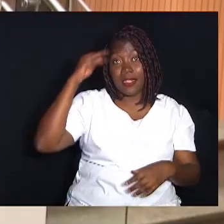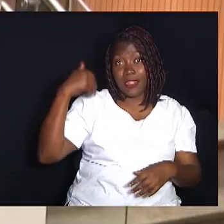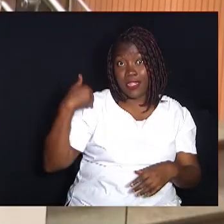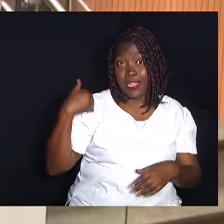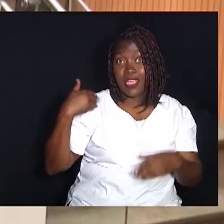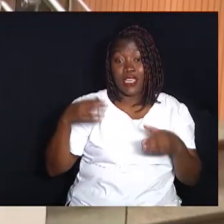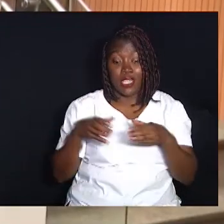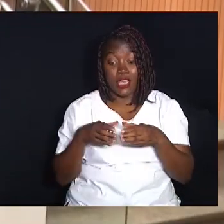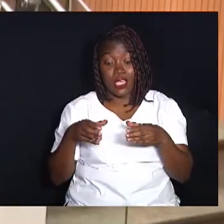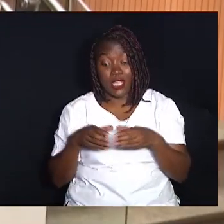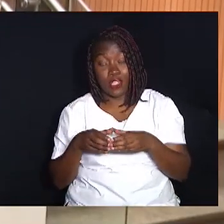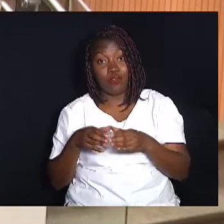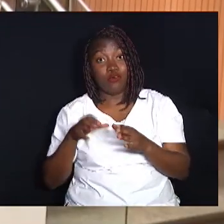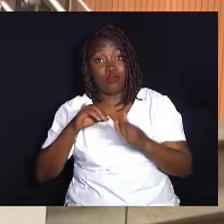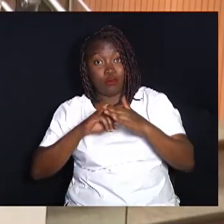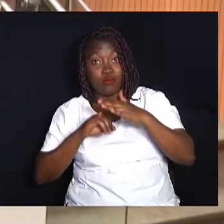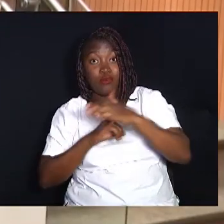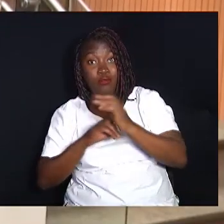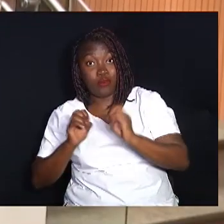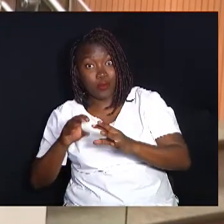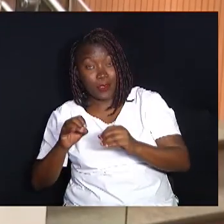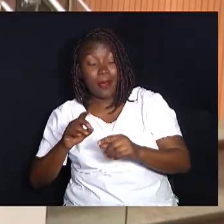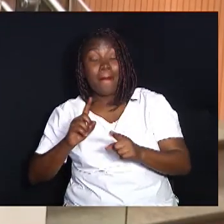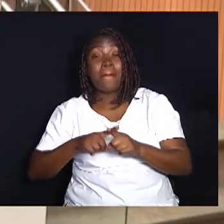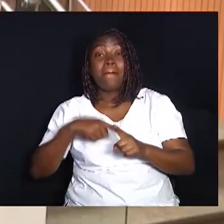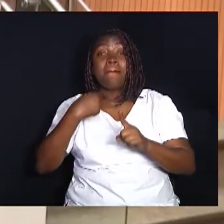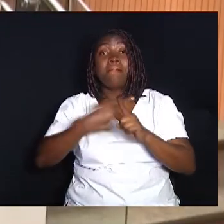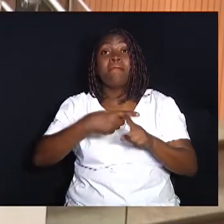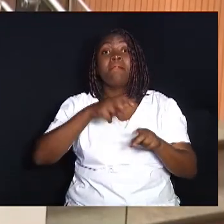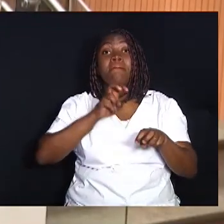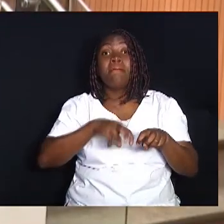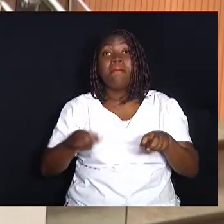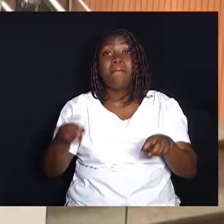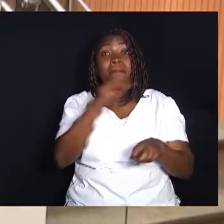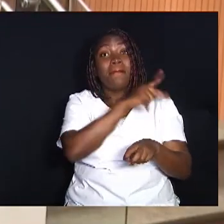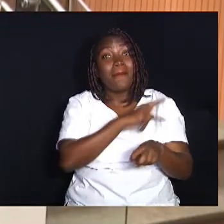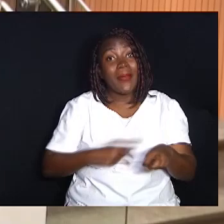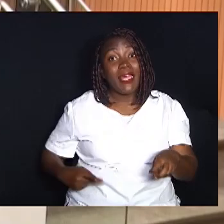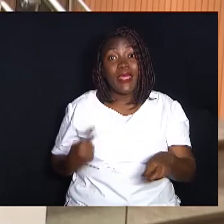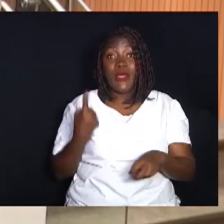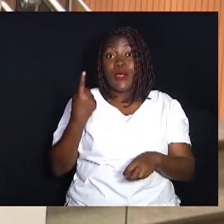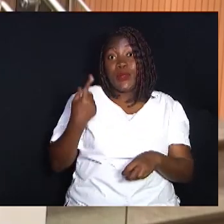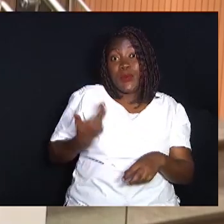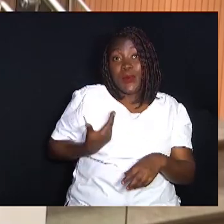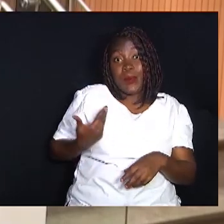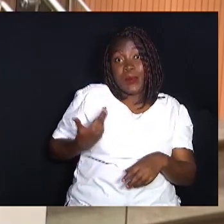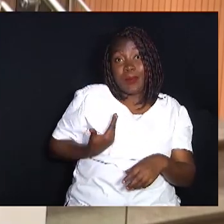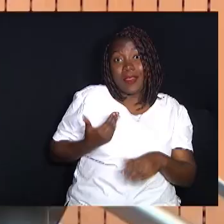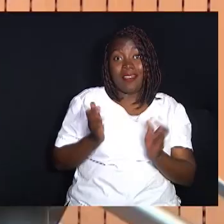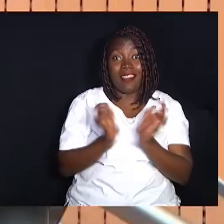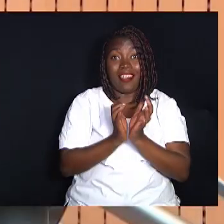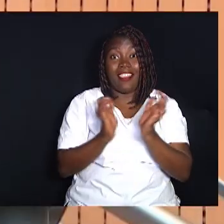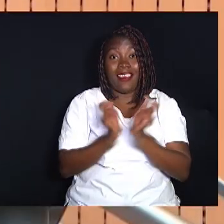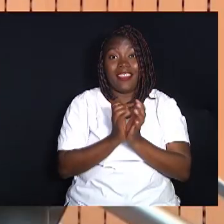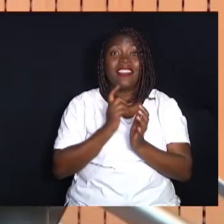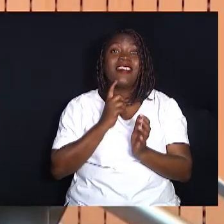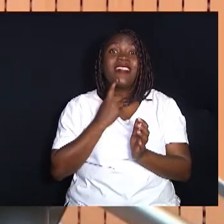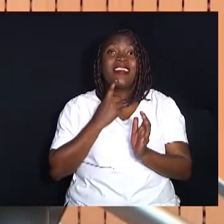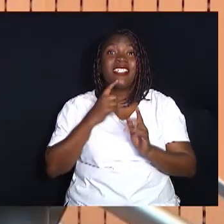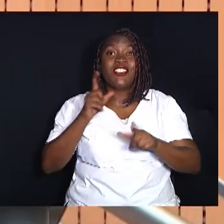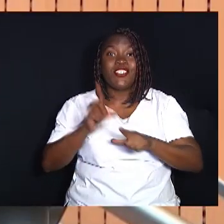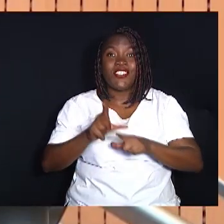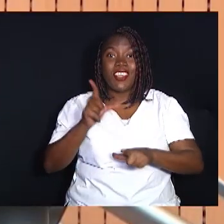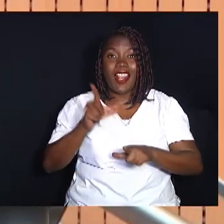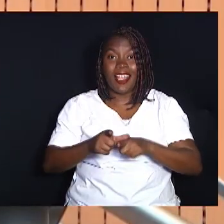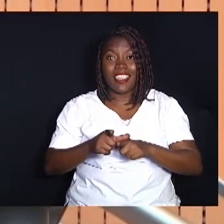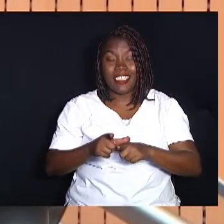Educação, também compuseram a mesa o presidente e um membro da Academia Campinense de Letras. E toda a